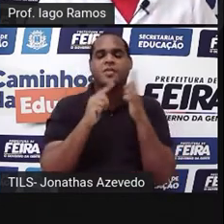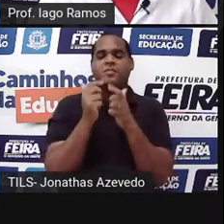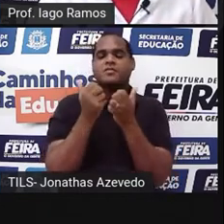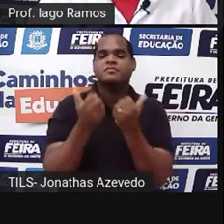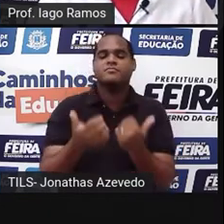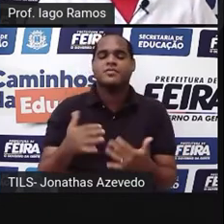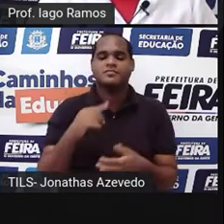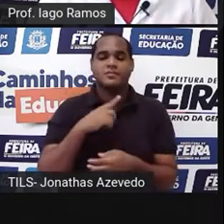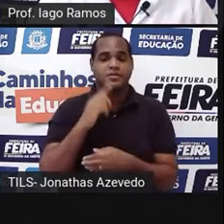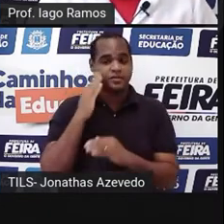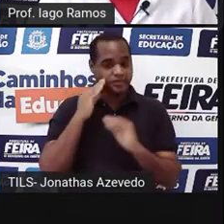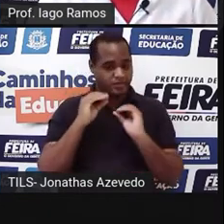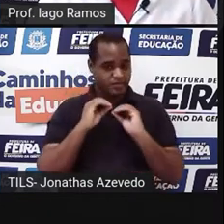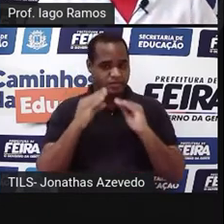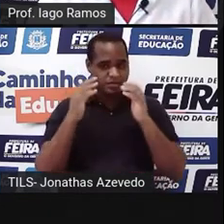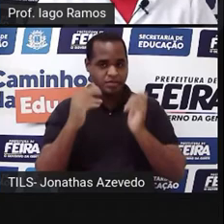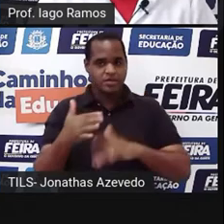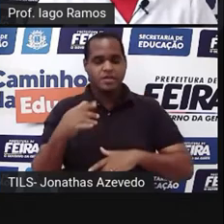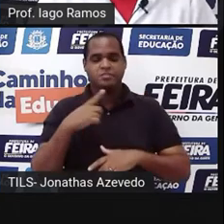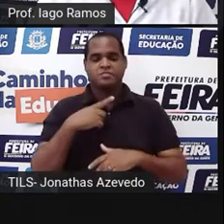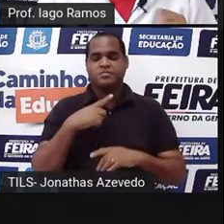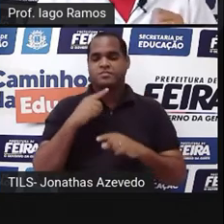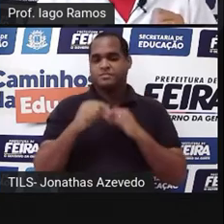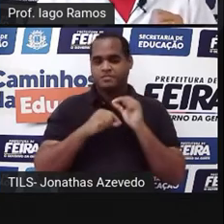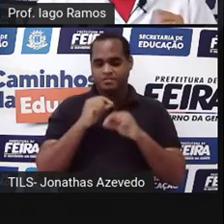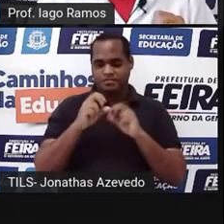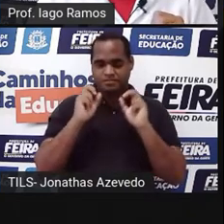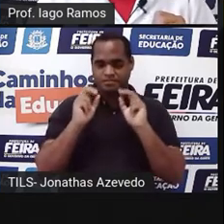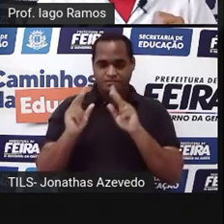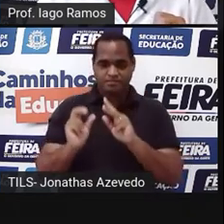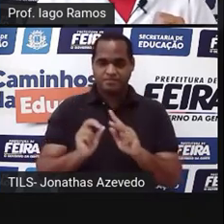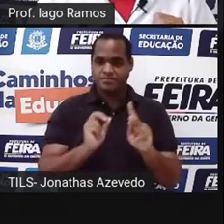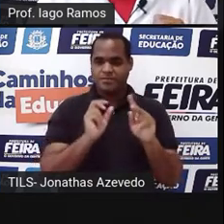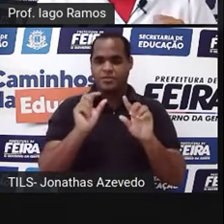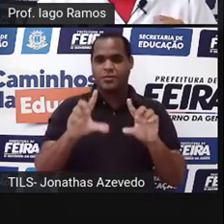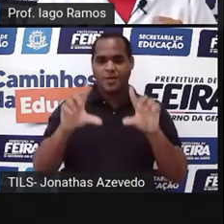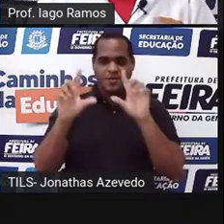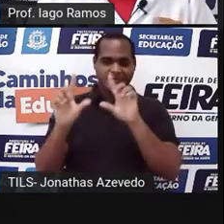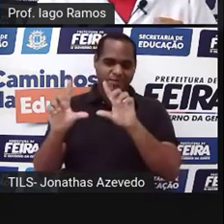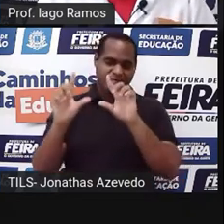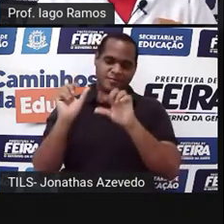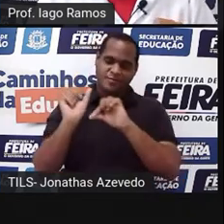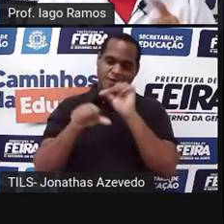para entender nessa aula, tá bom? Então é isso aí, mudando de tela agora.